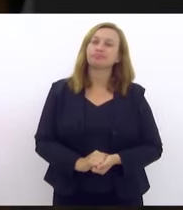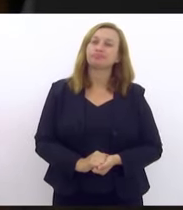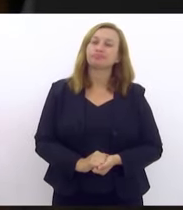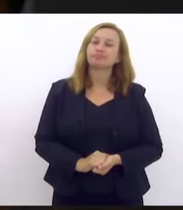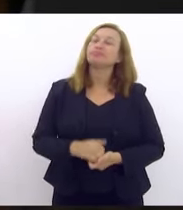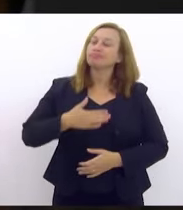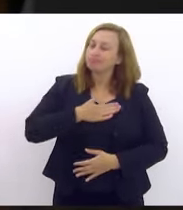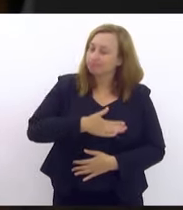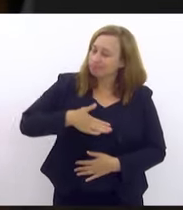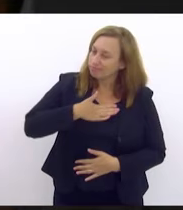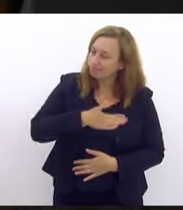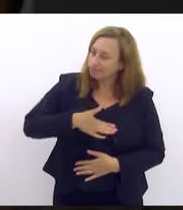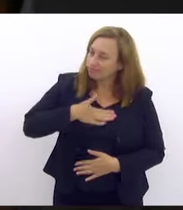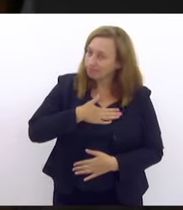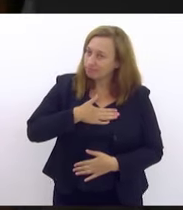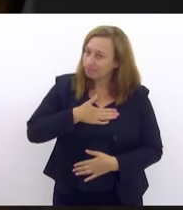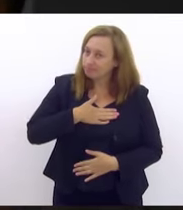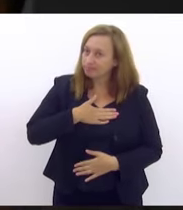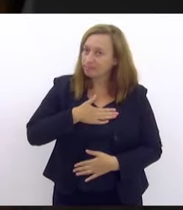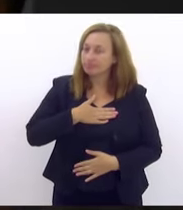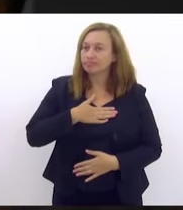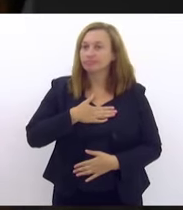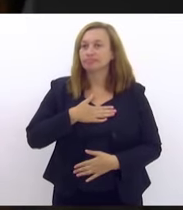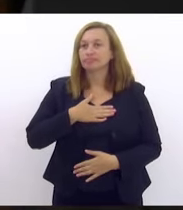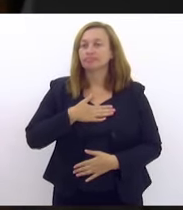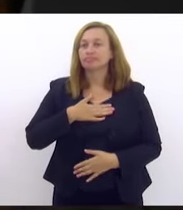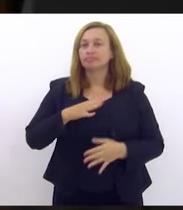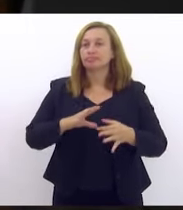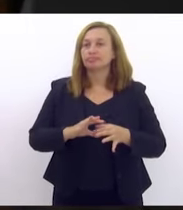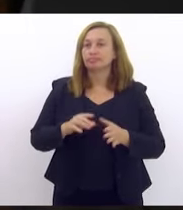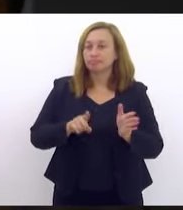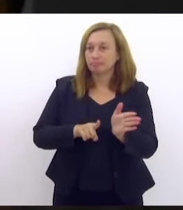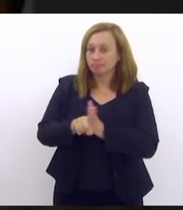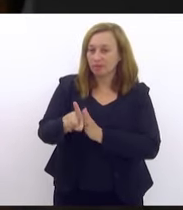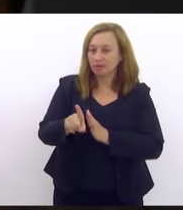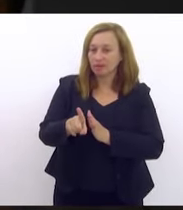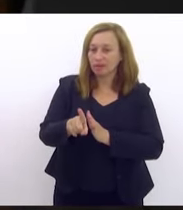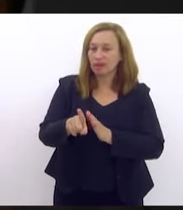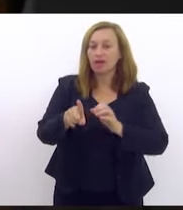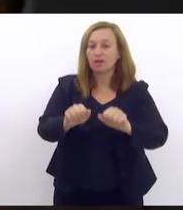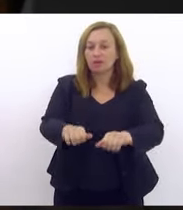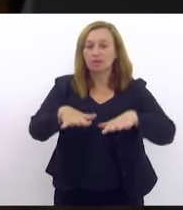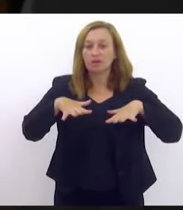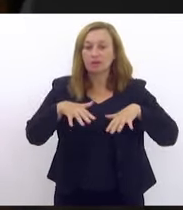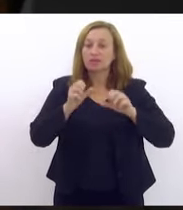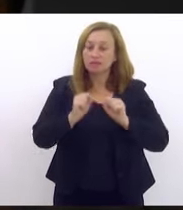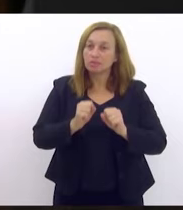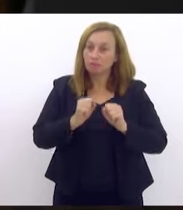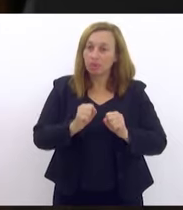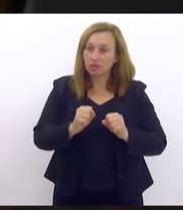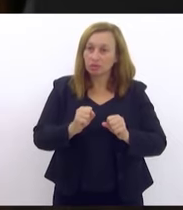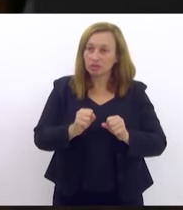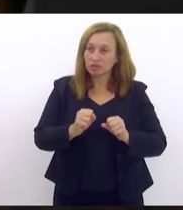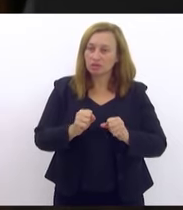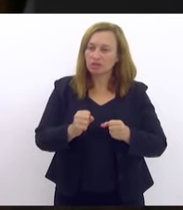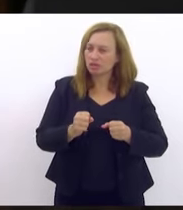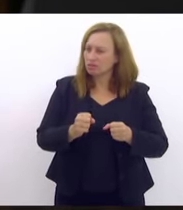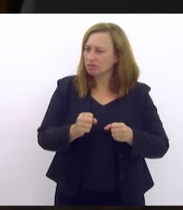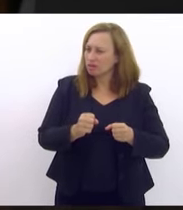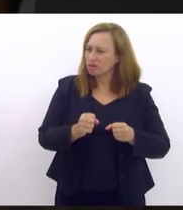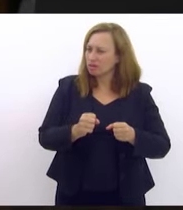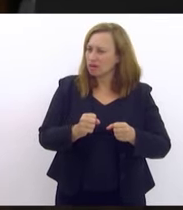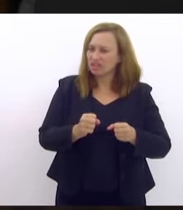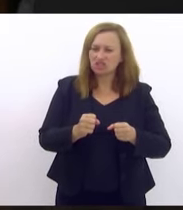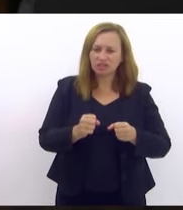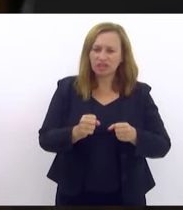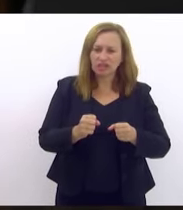Eu gostaria de deliberar com o plenário se a gente pode antecipar extraordinário, uma vez que os trabalhos estão